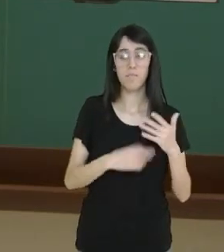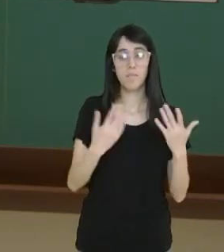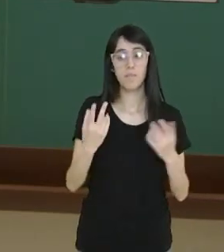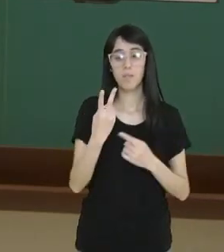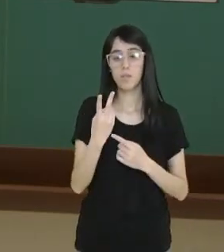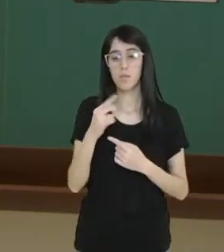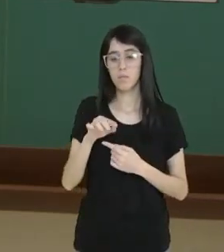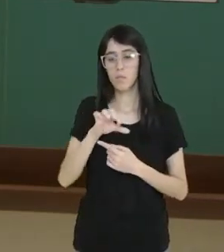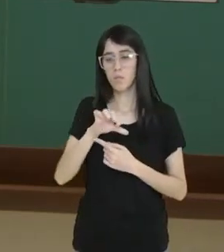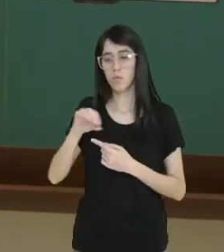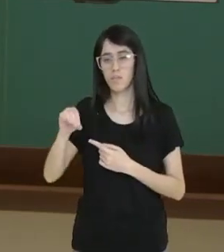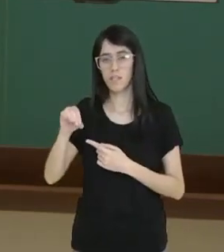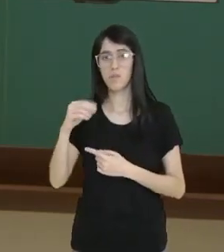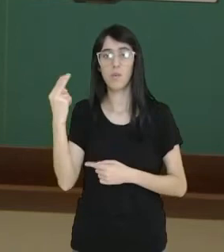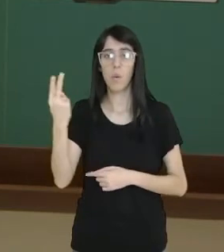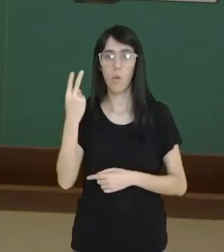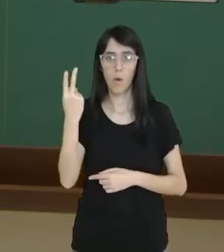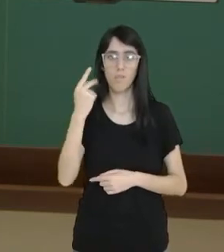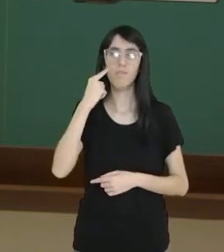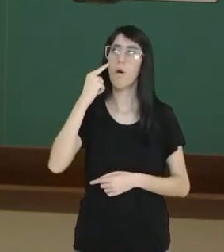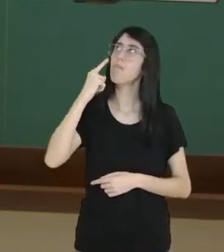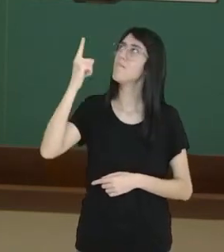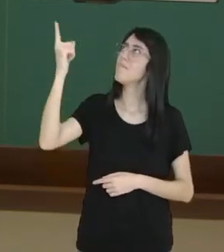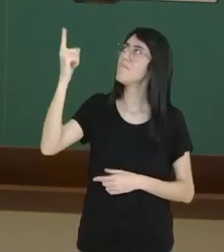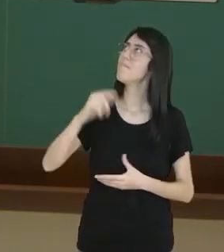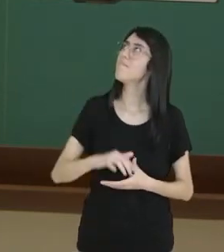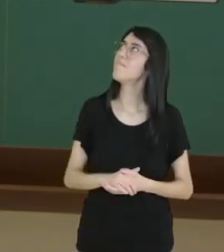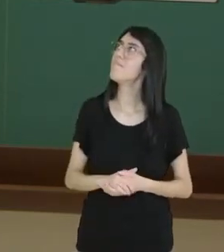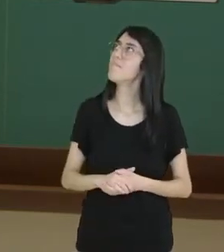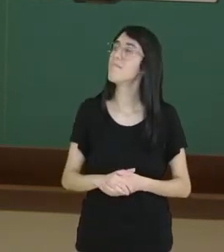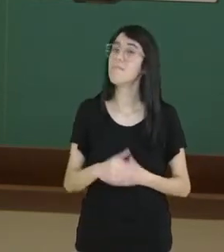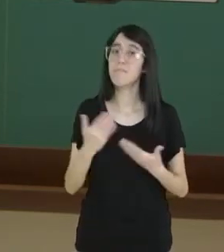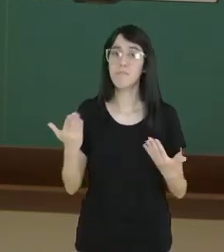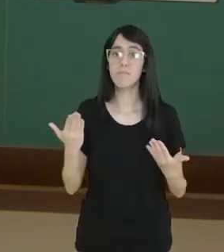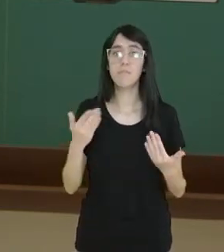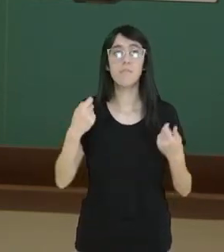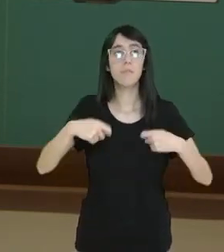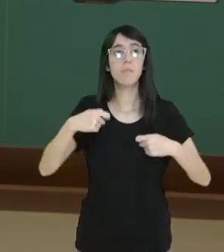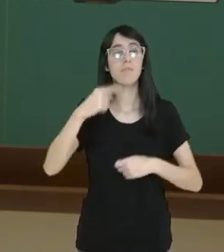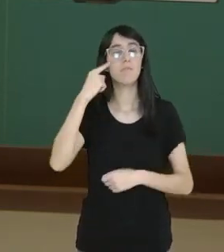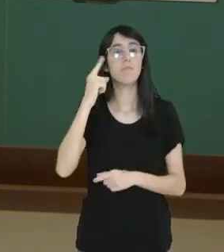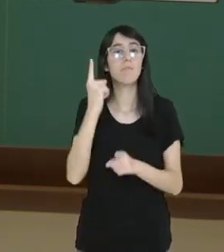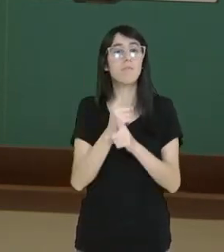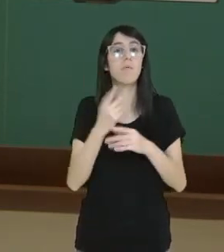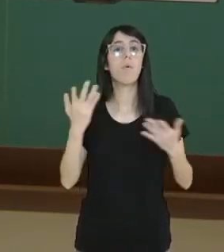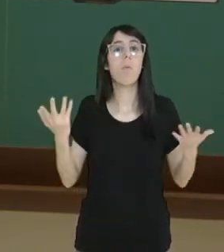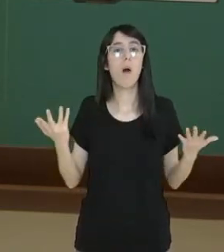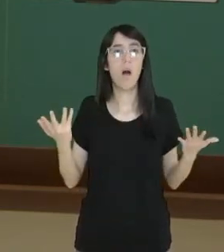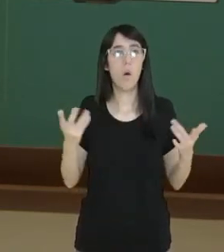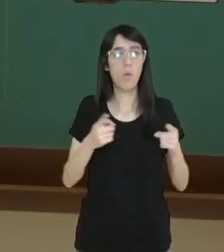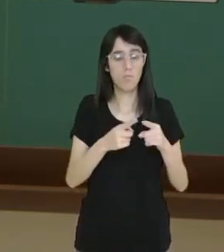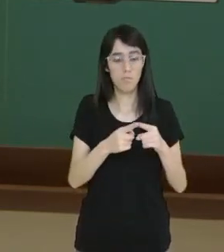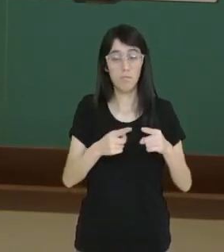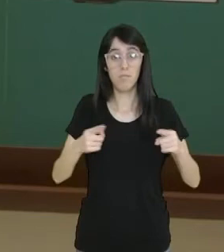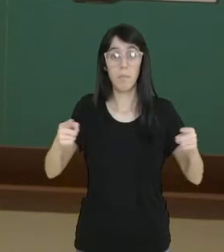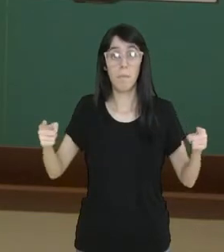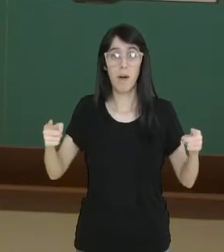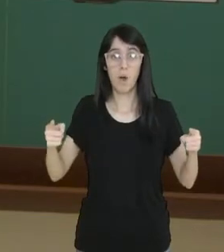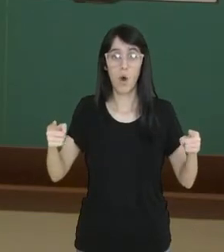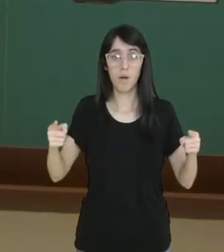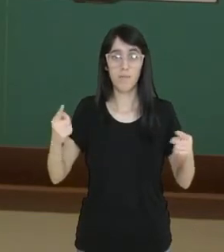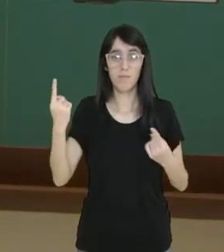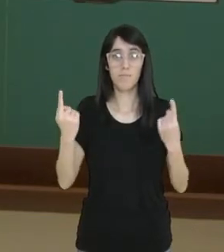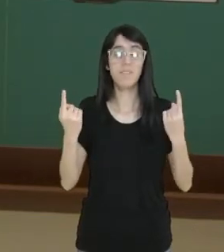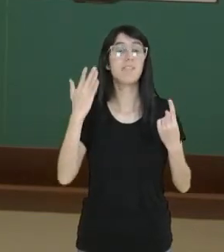é igual 2.000 ao quadrado mais x. Então, esse cateto que ele quer saber, essa distância grandona aqui, ó, do cateto do